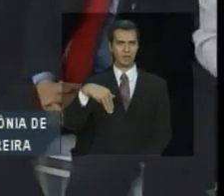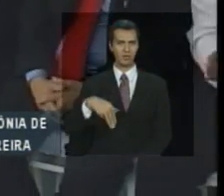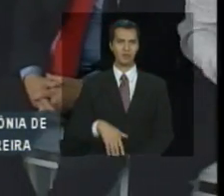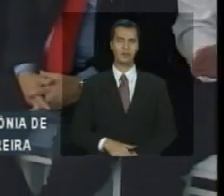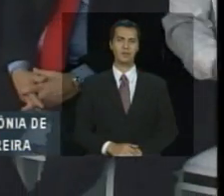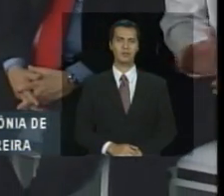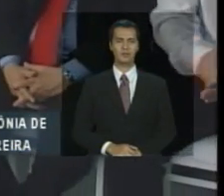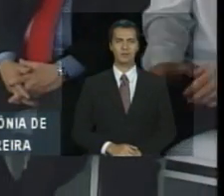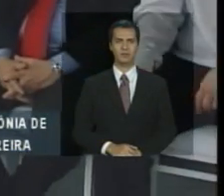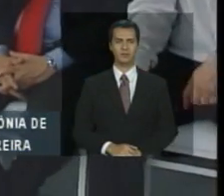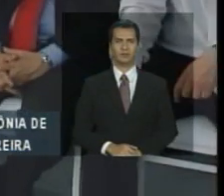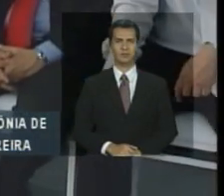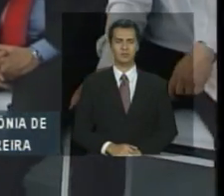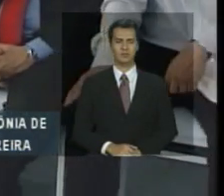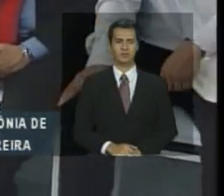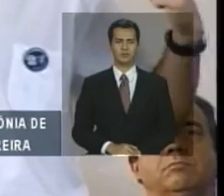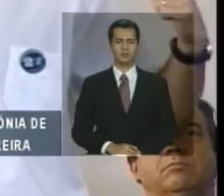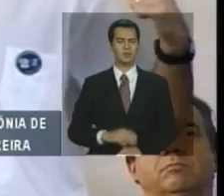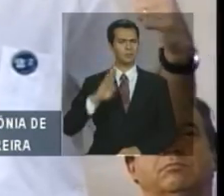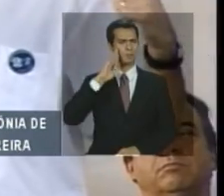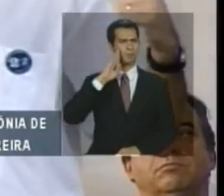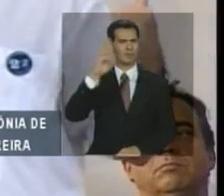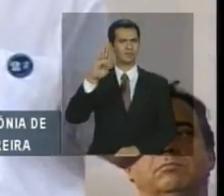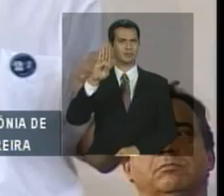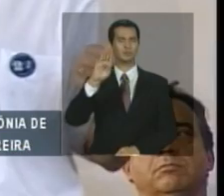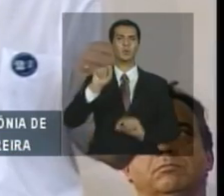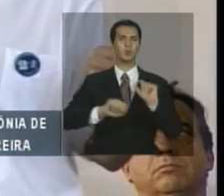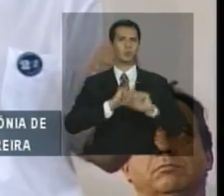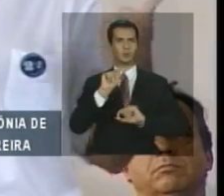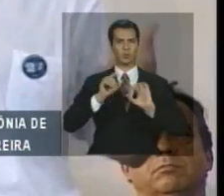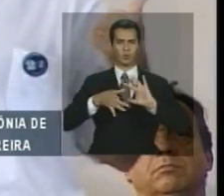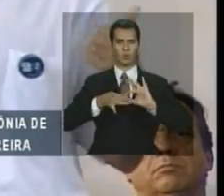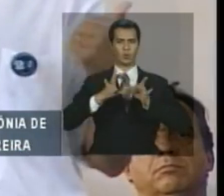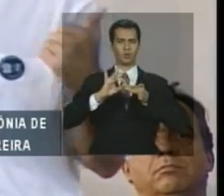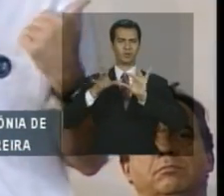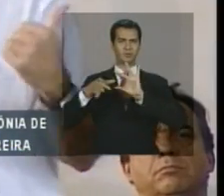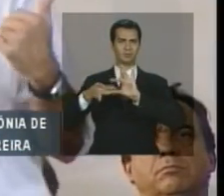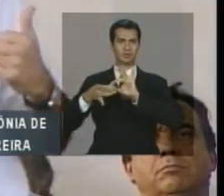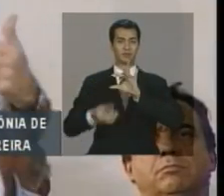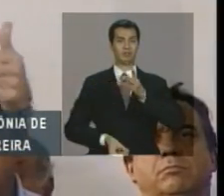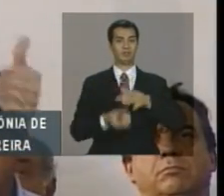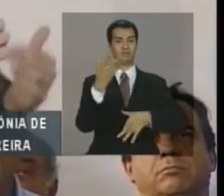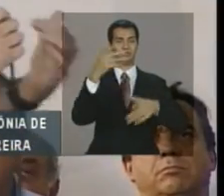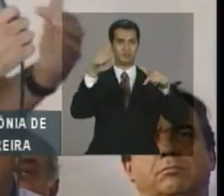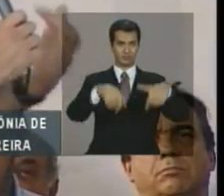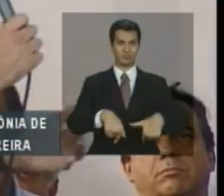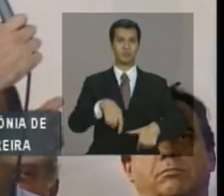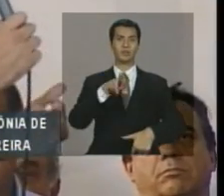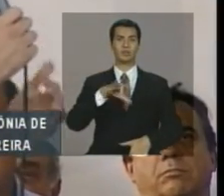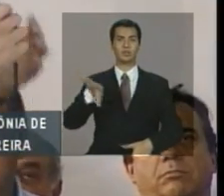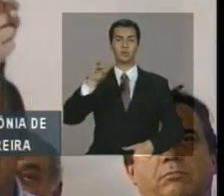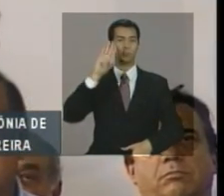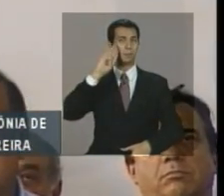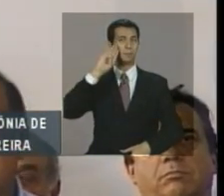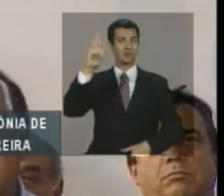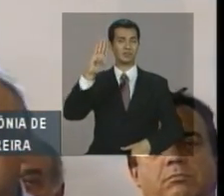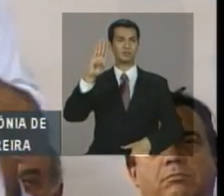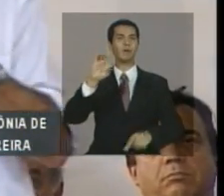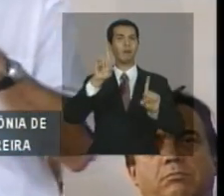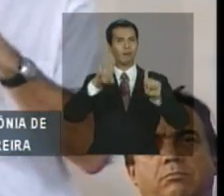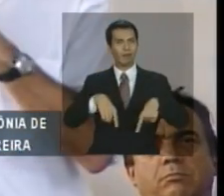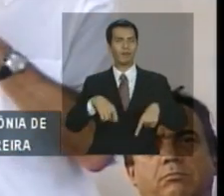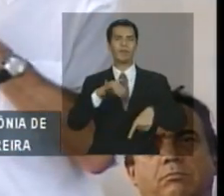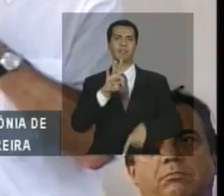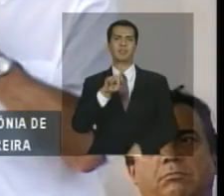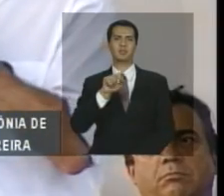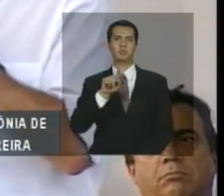E o maior legado que vai ficar para essa história da Olimpíada, sem dúvida nenhuma, é o sistema de transporte da cidade do Rio de Janeiro. Né, a gente vai ver um